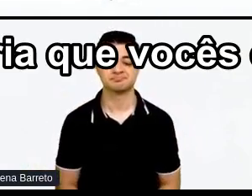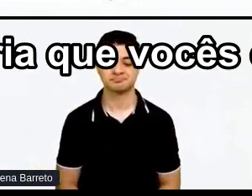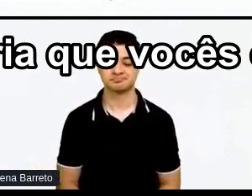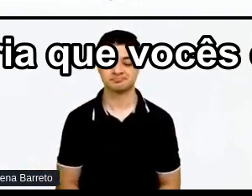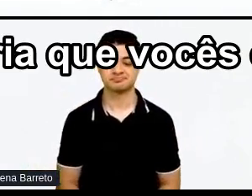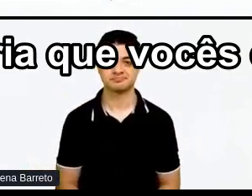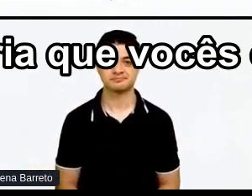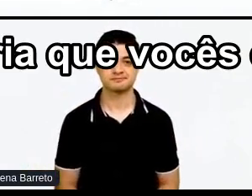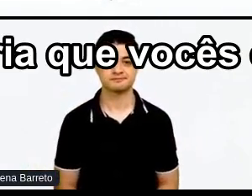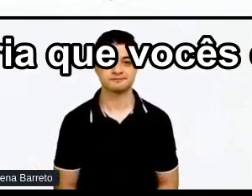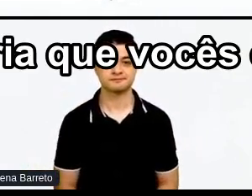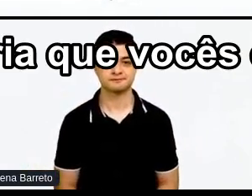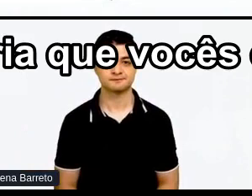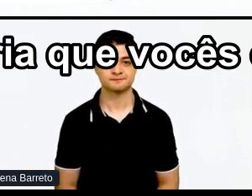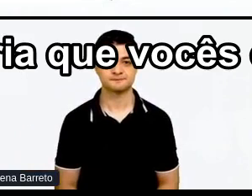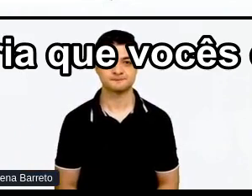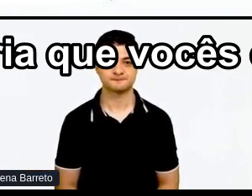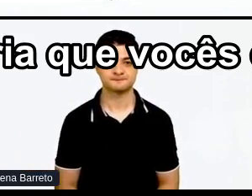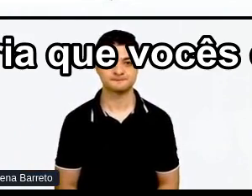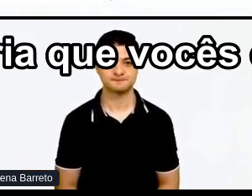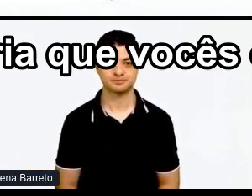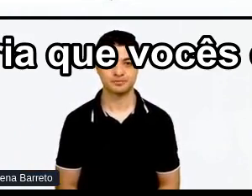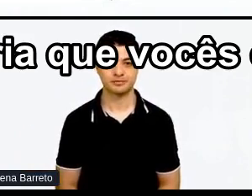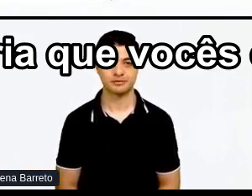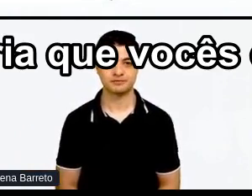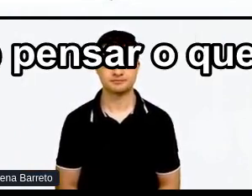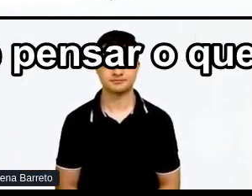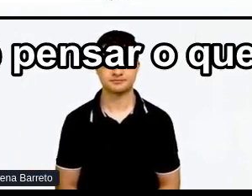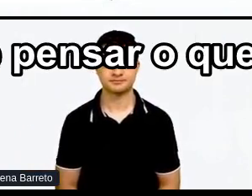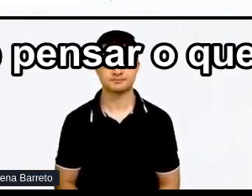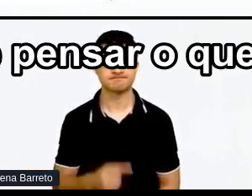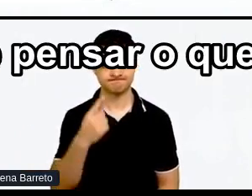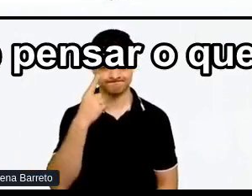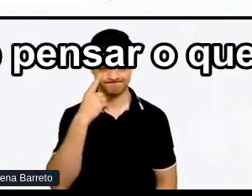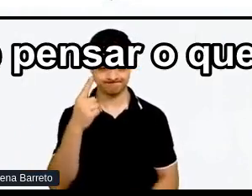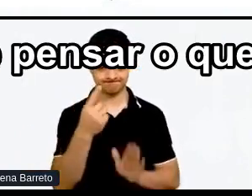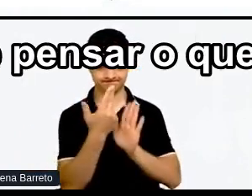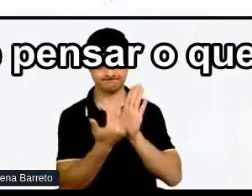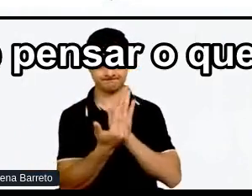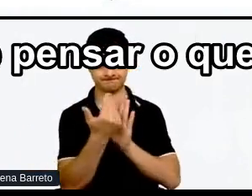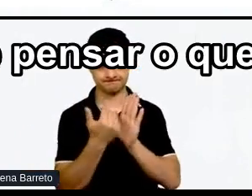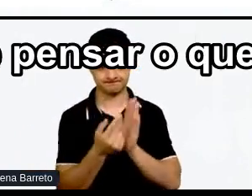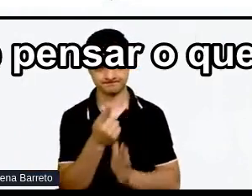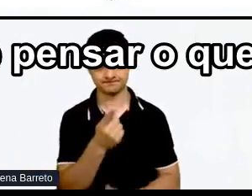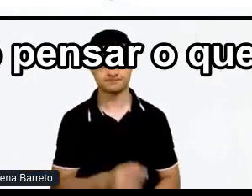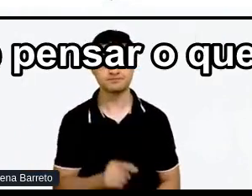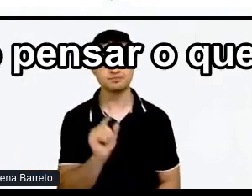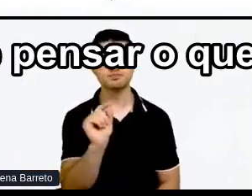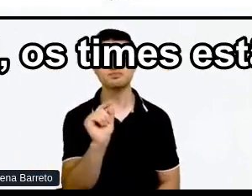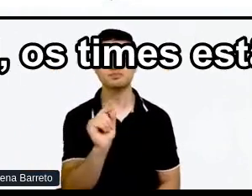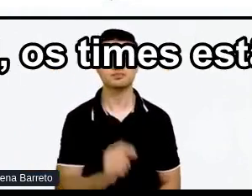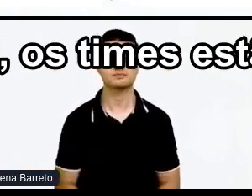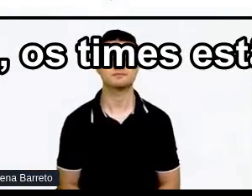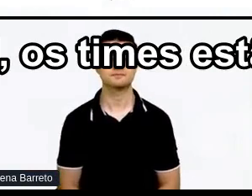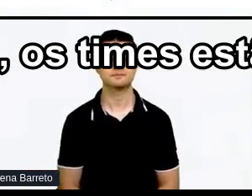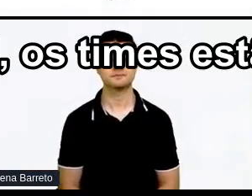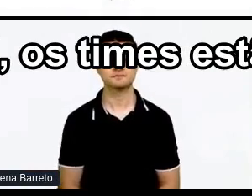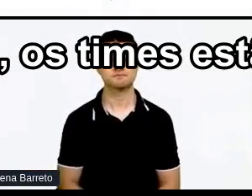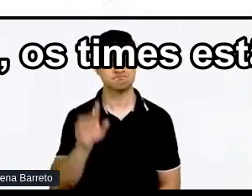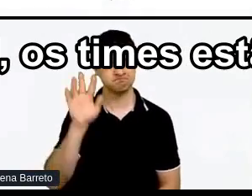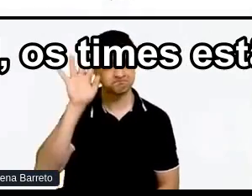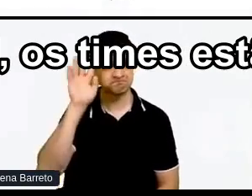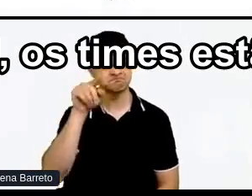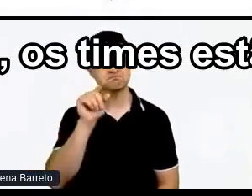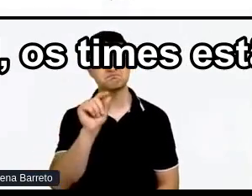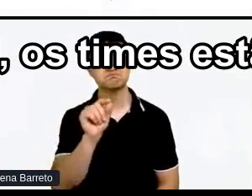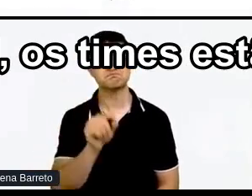E aí eu queria que vocês olhassem para essa figura e pensar o que ela representa. Ah, que legal, os